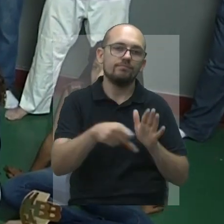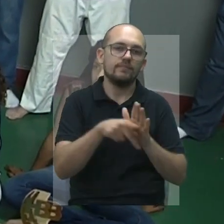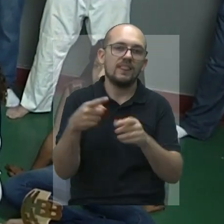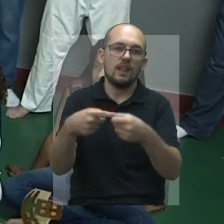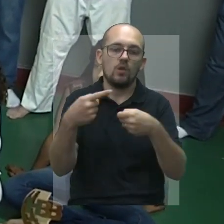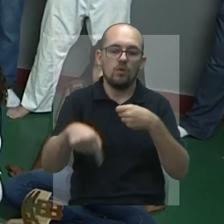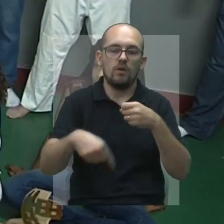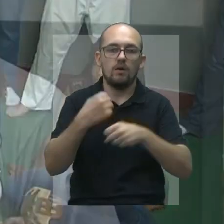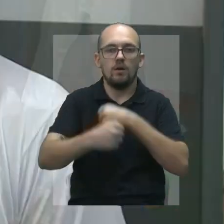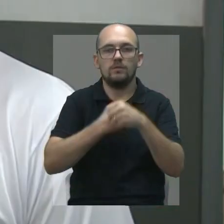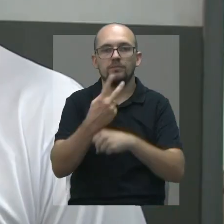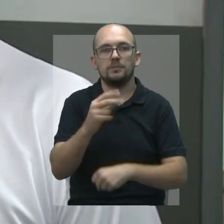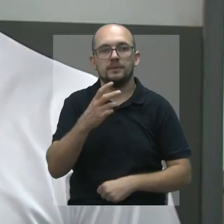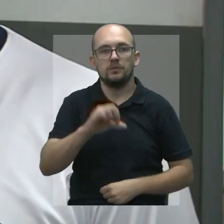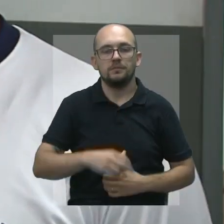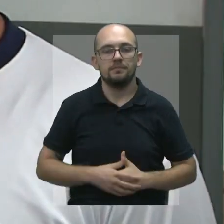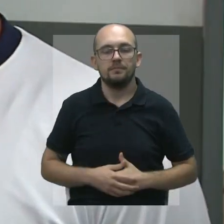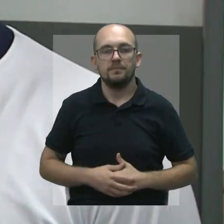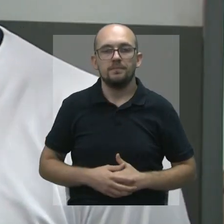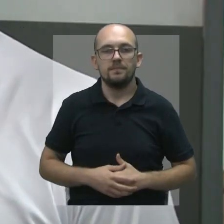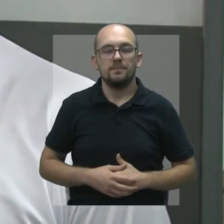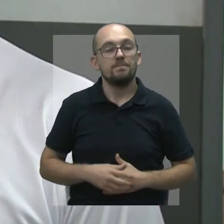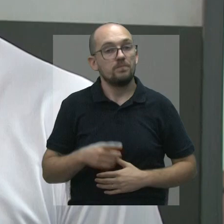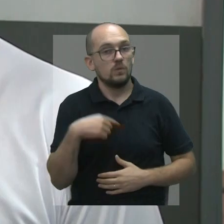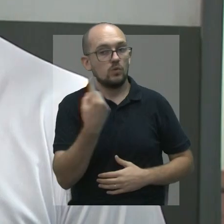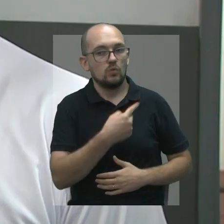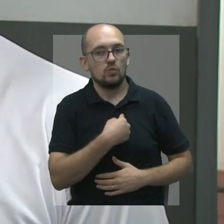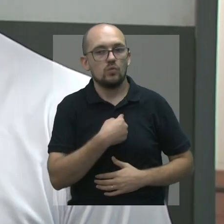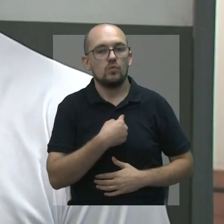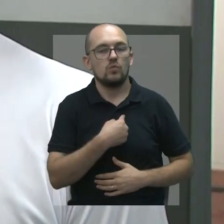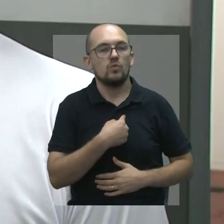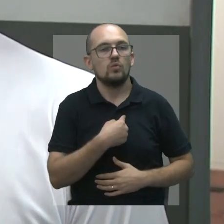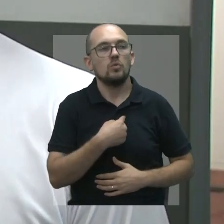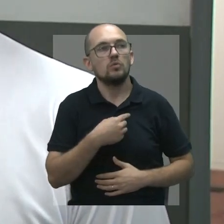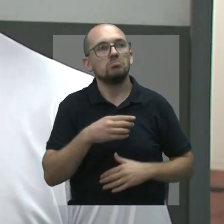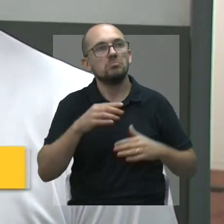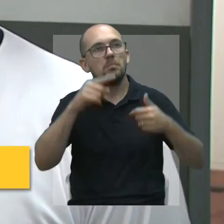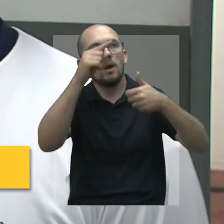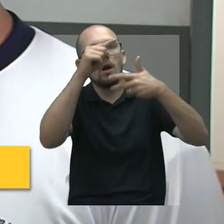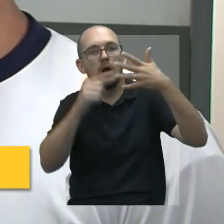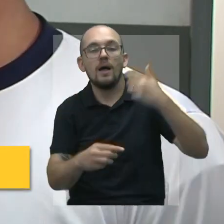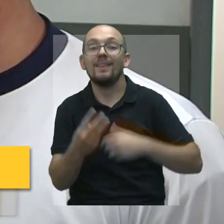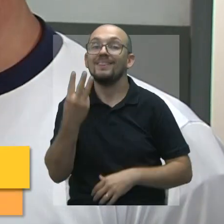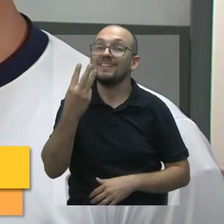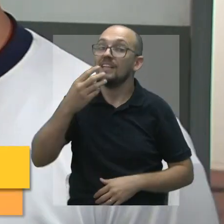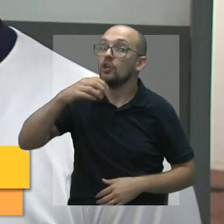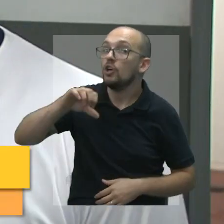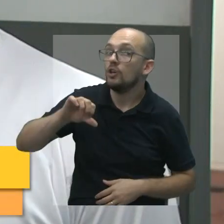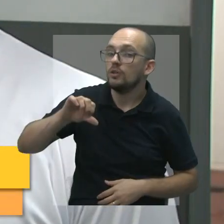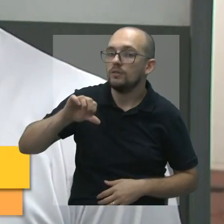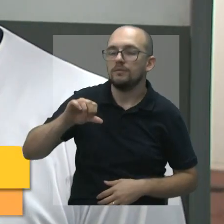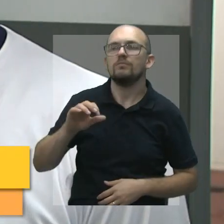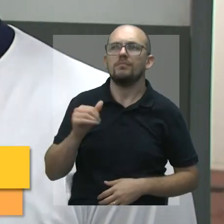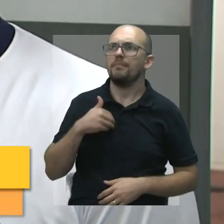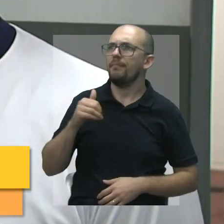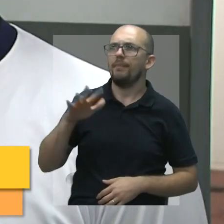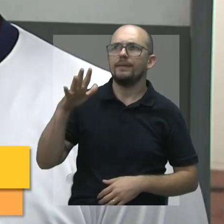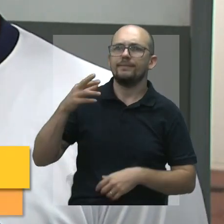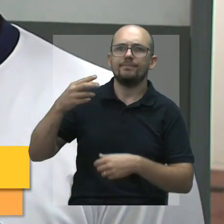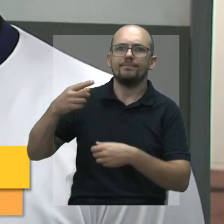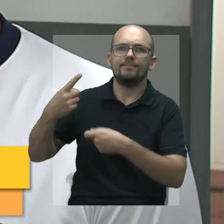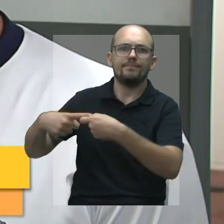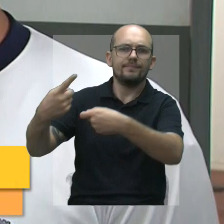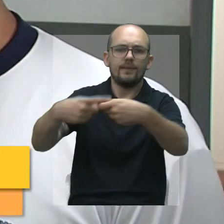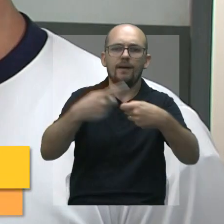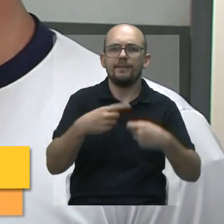de 2019. Ficamos aí na colocação 39º no geral, numa competição que tinha mais de 200 municípios